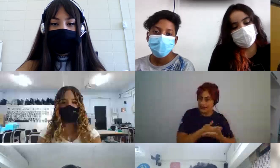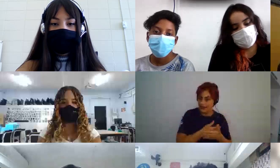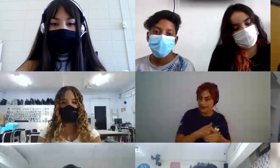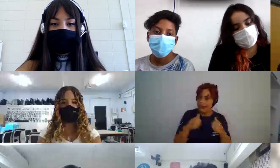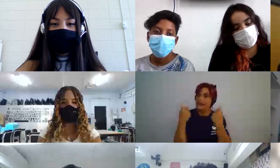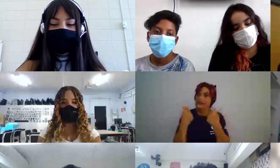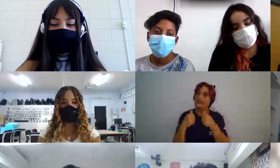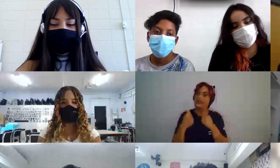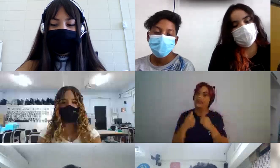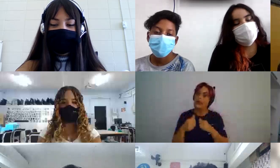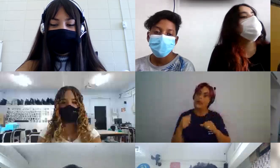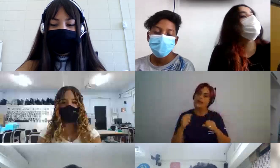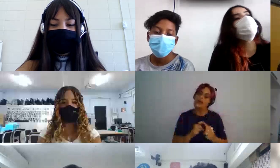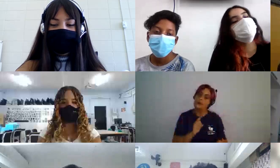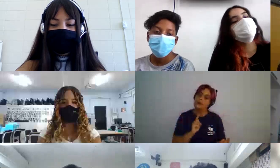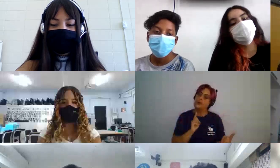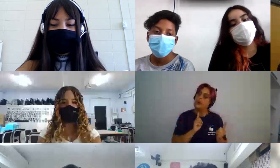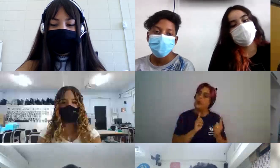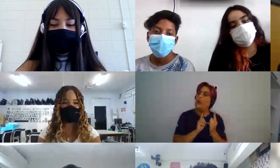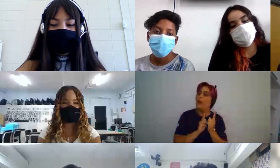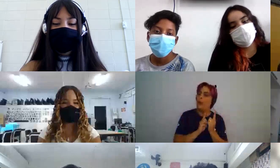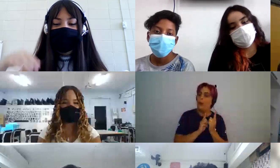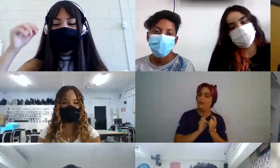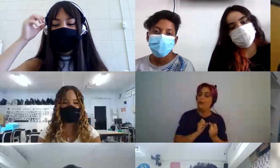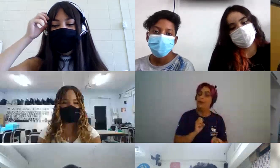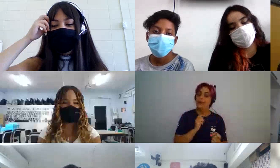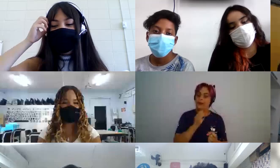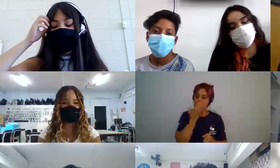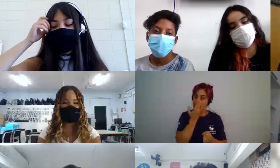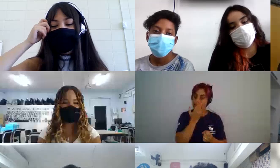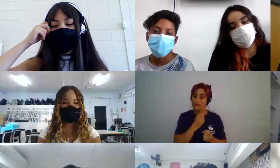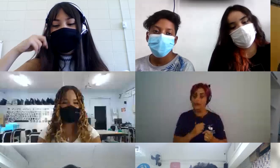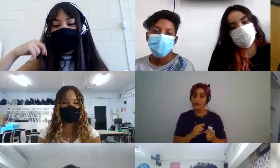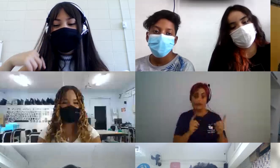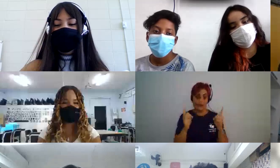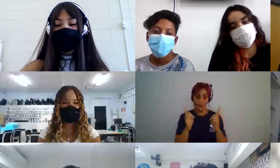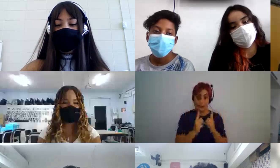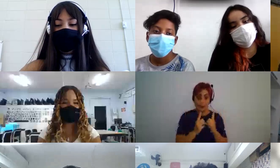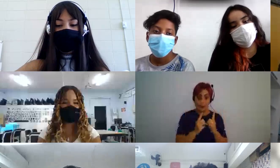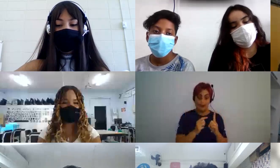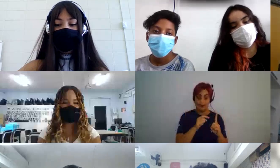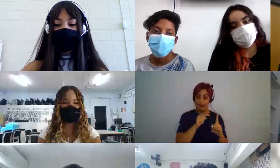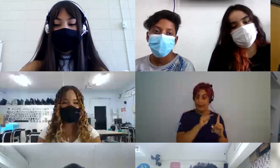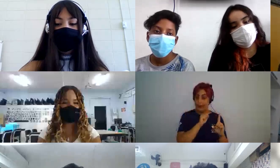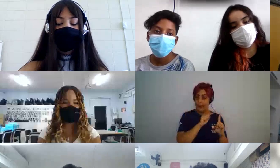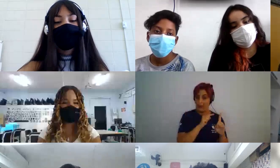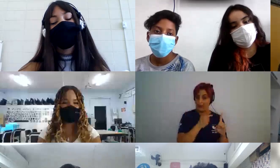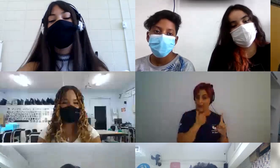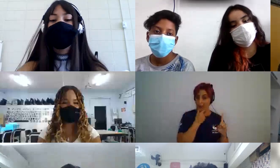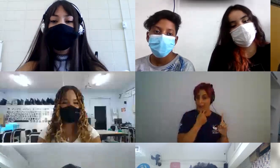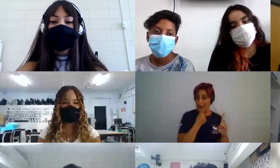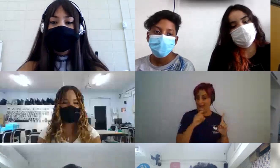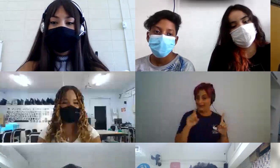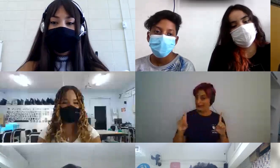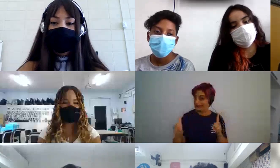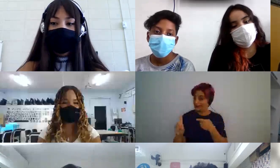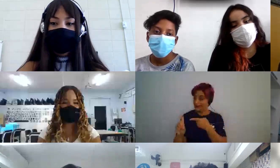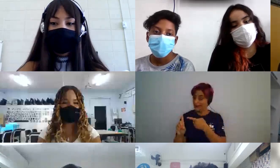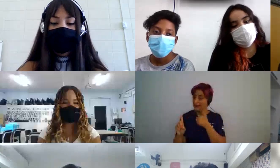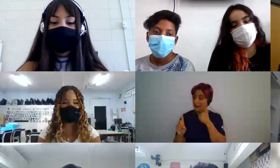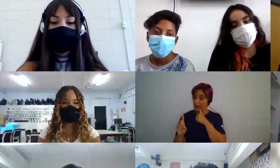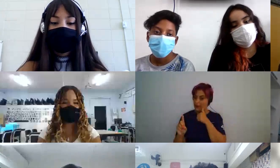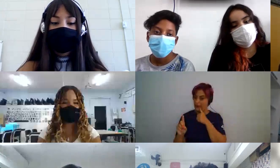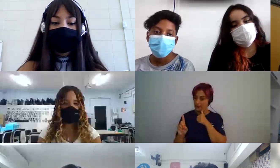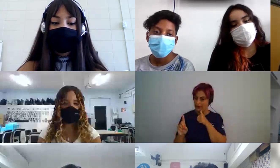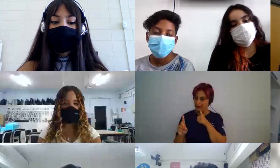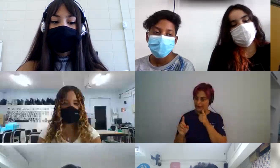que acontecer um encontro, e um encontro de um menino com uma menina, pelo menos no método tradicional. Temos